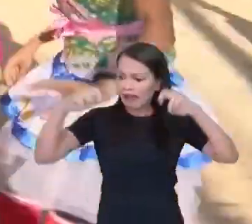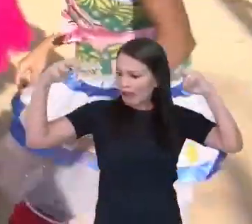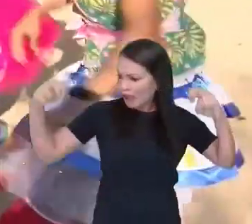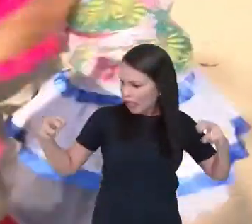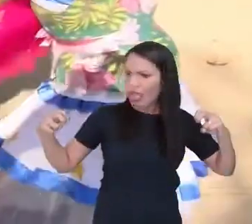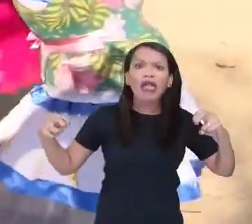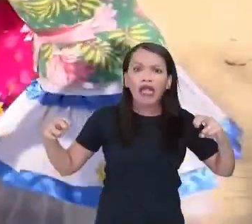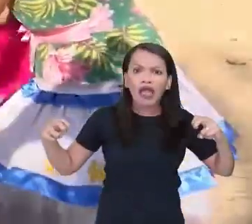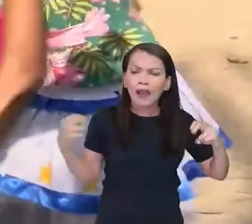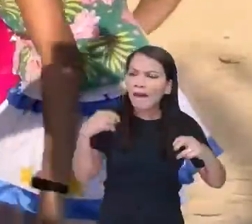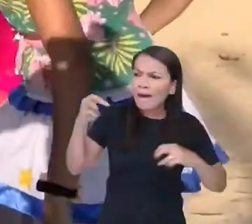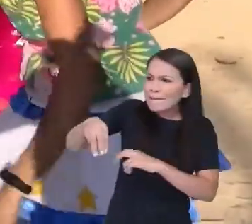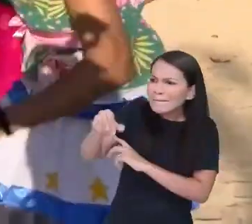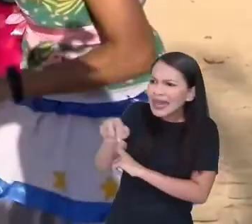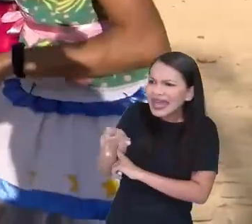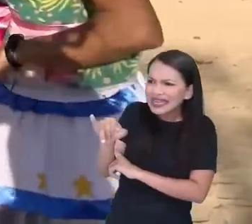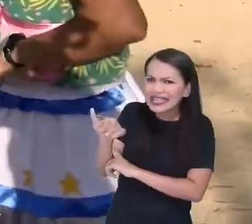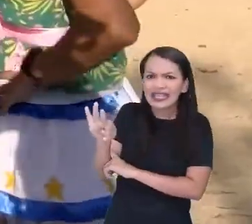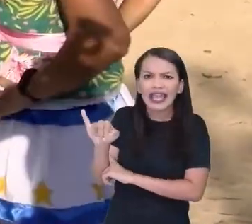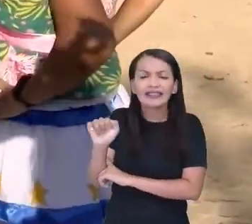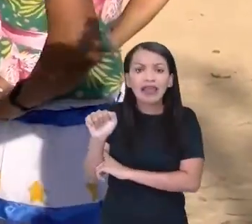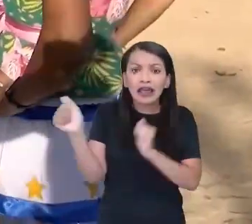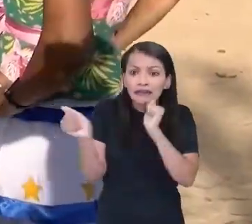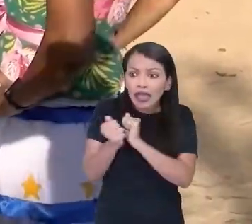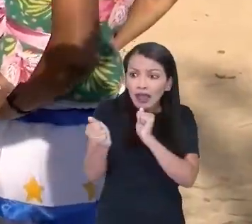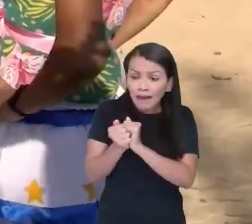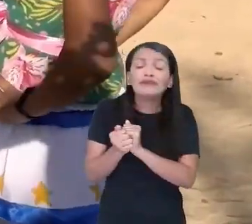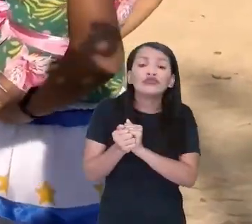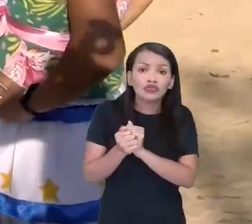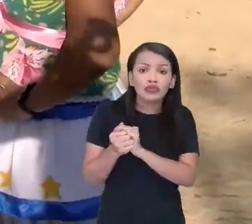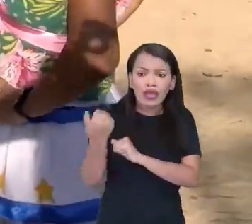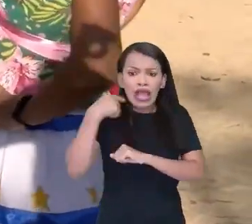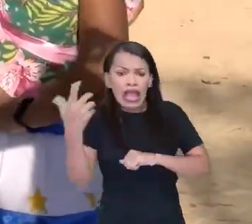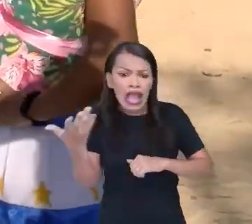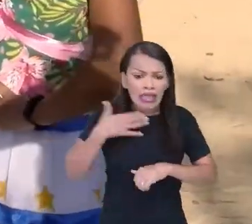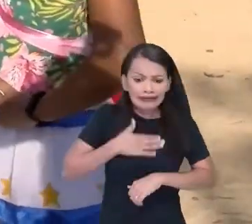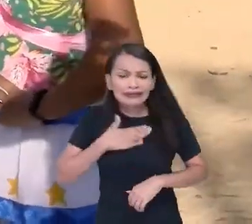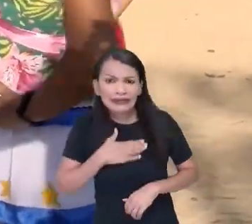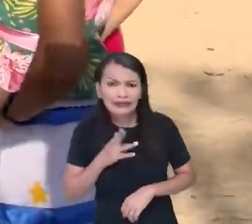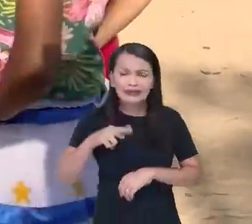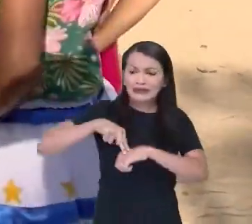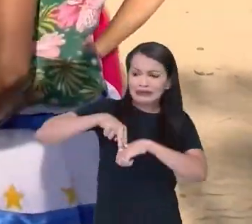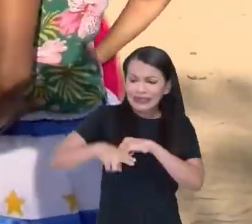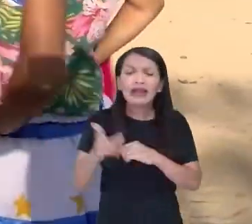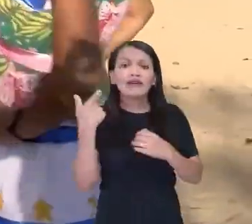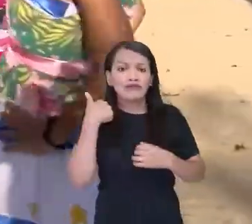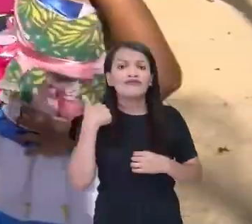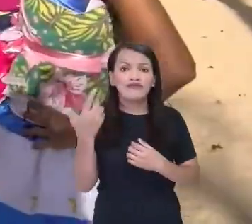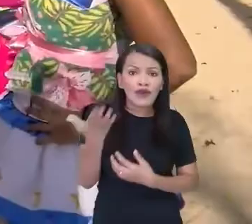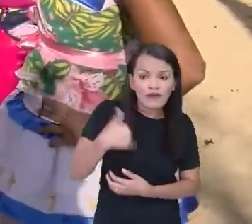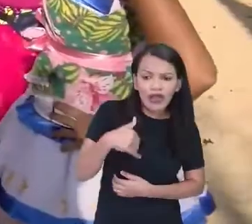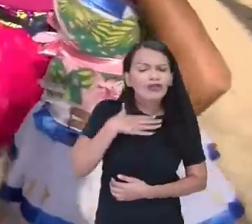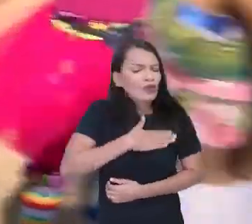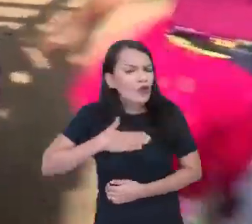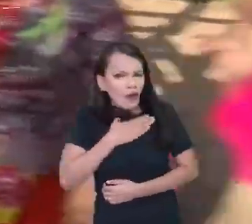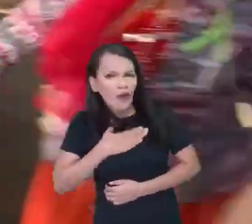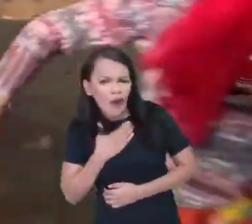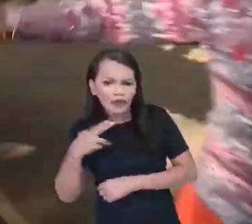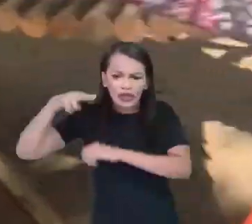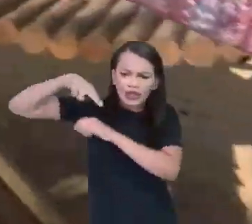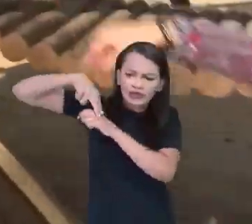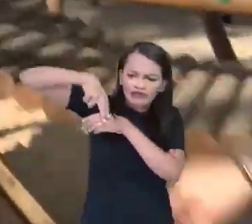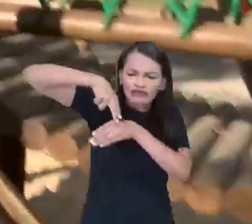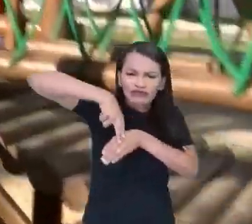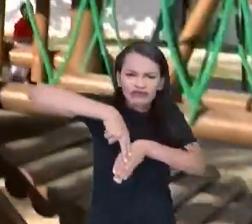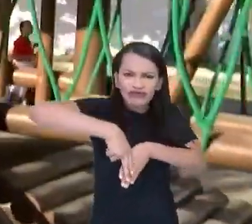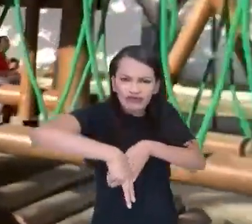Marieta! Tu também tá aqui no parque? Tá escorregando. Foi mesmo? Foi! Tu não gosta de escorregar, não, é? Gosto!